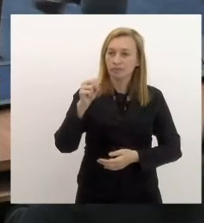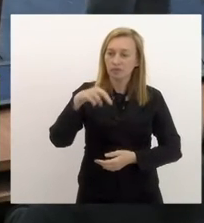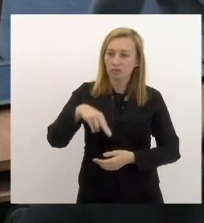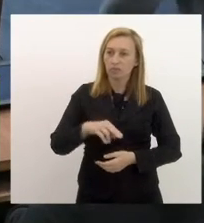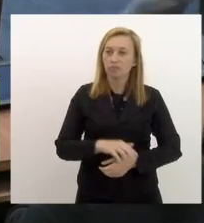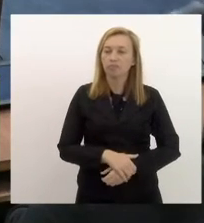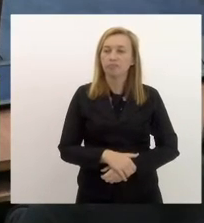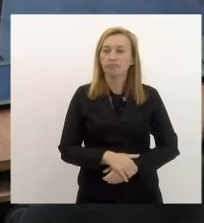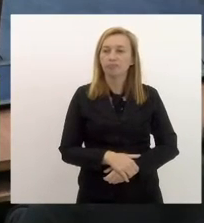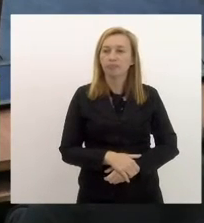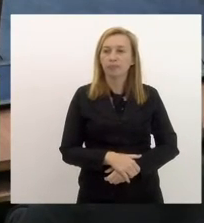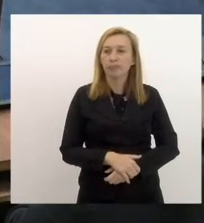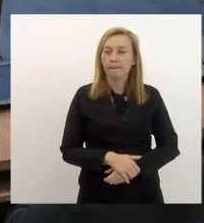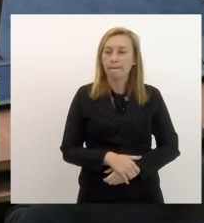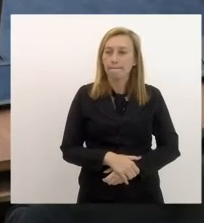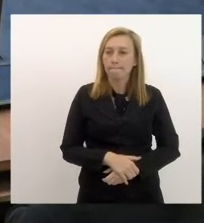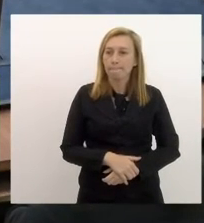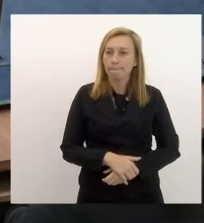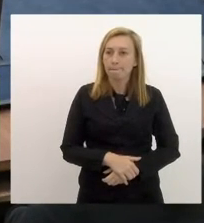como